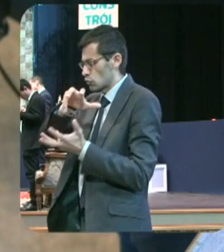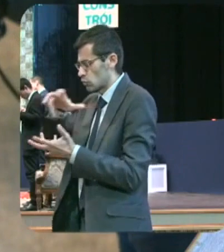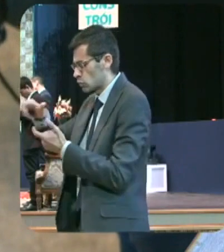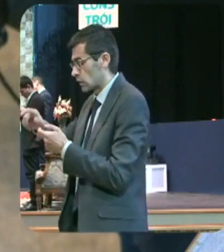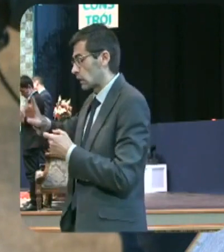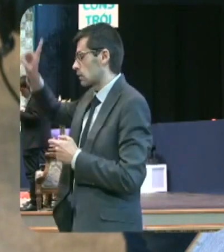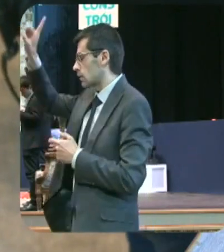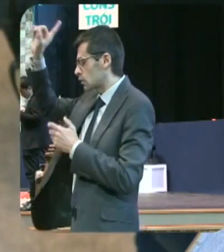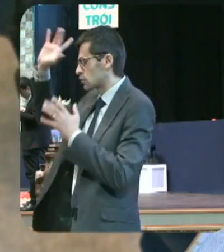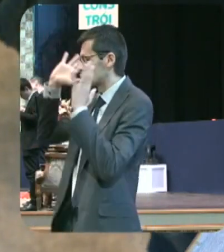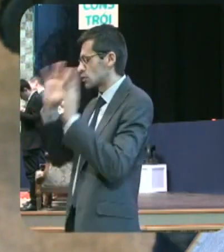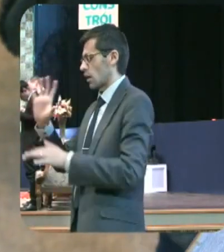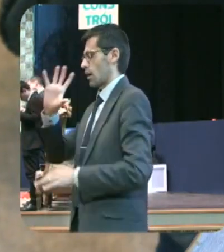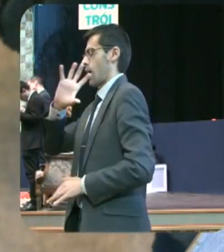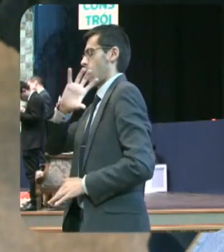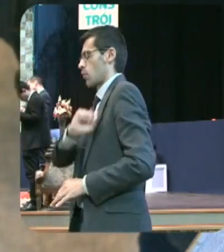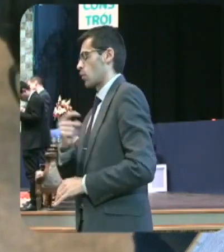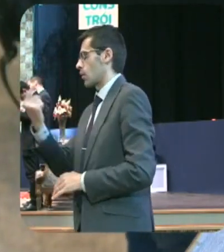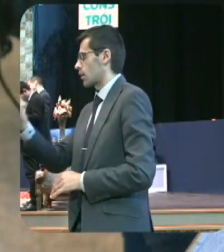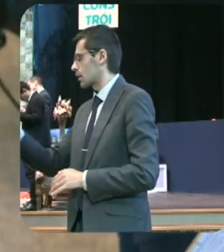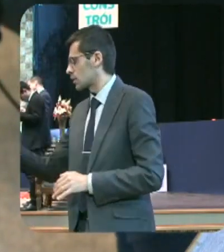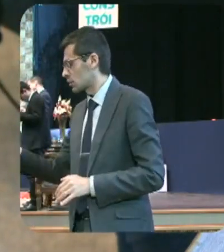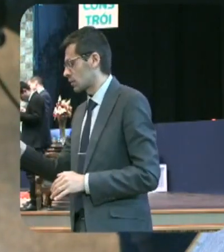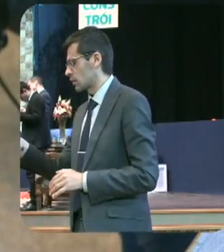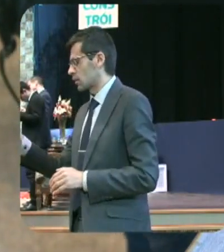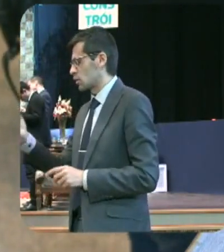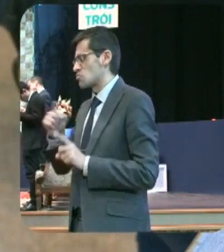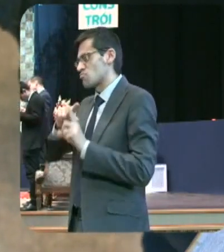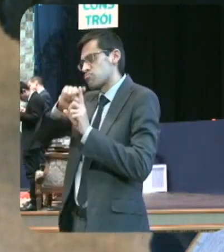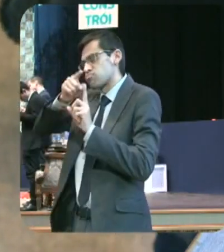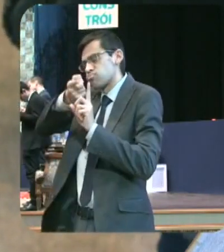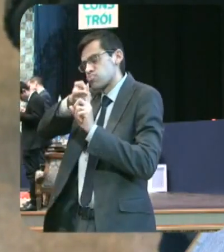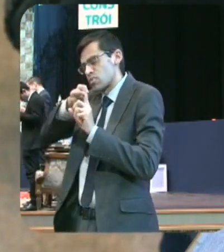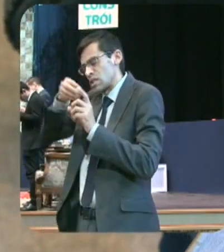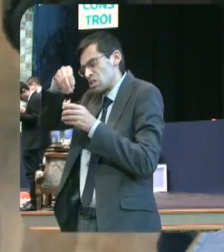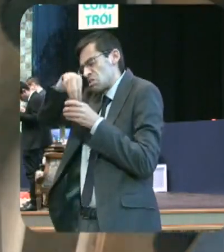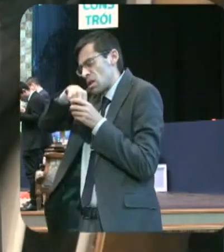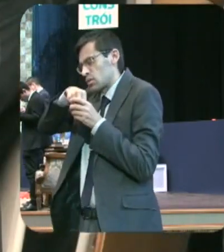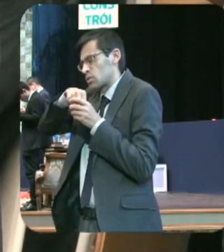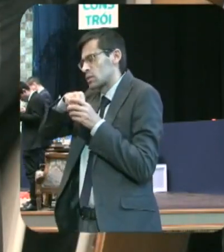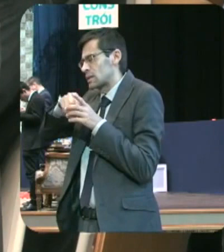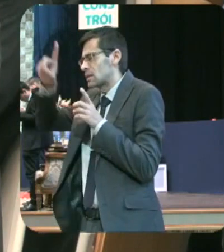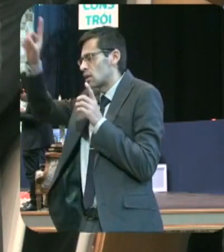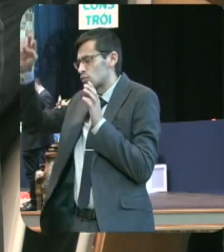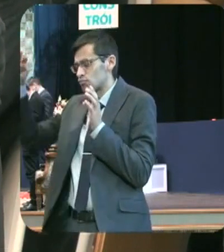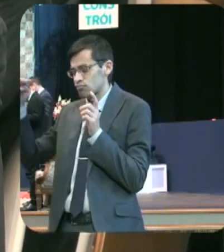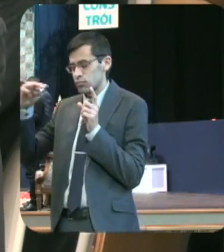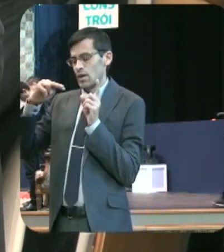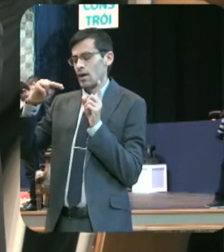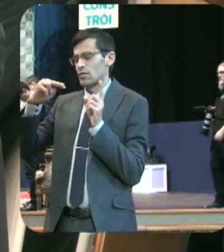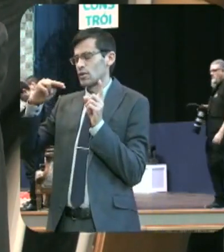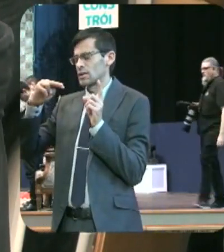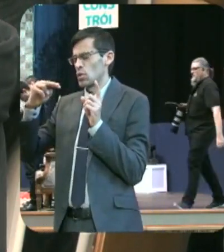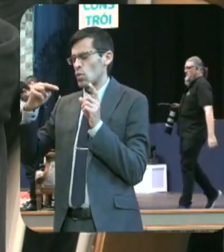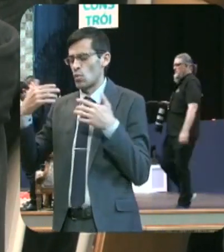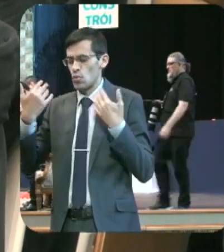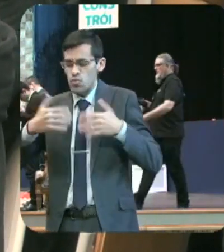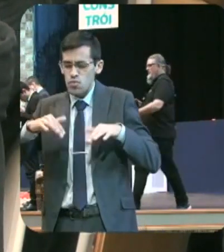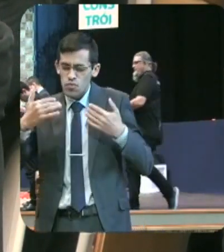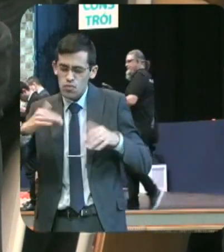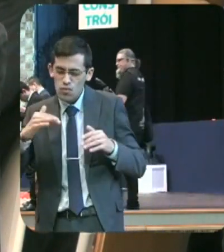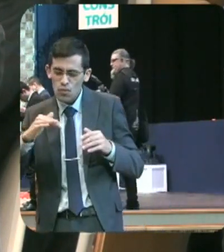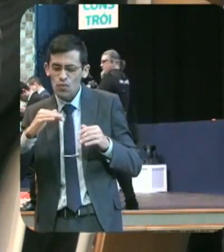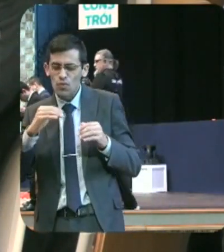amou. Quando elas estavam sendo geradas no ventre da mamãe, o Senhor se emocionava